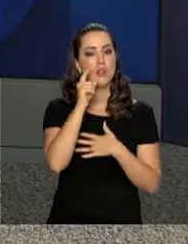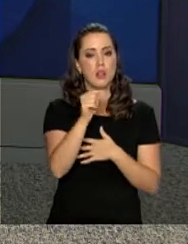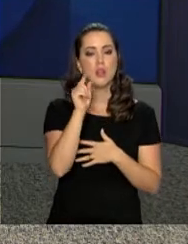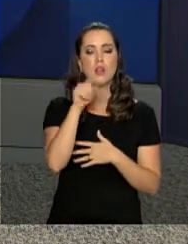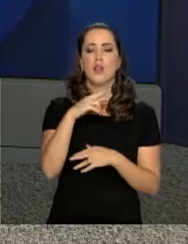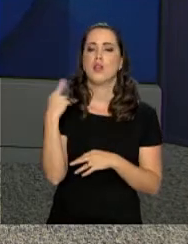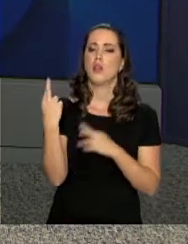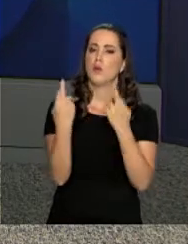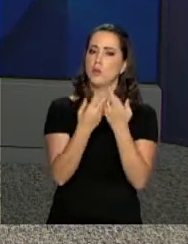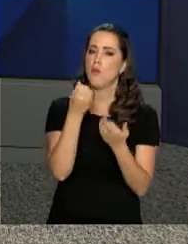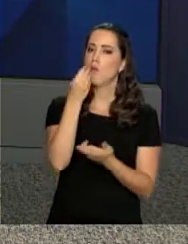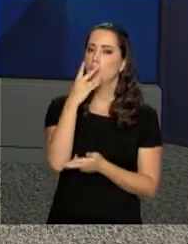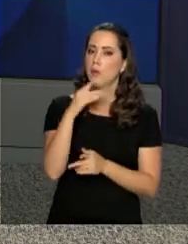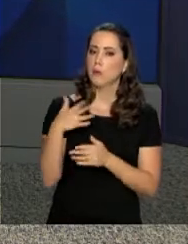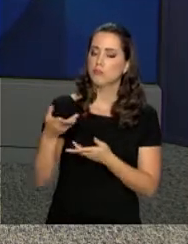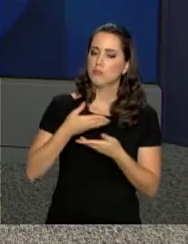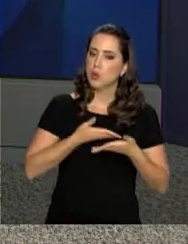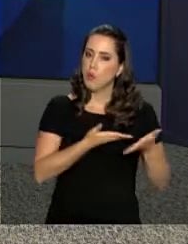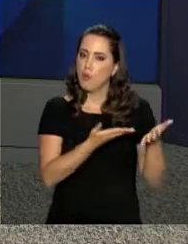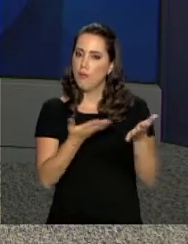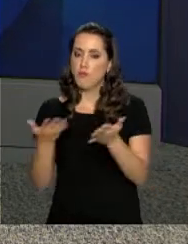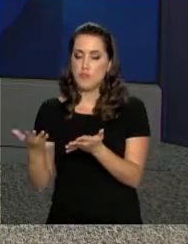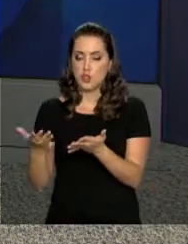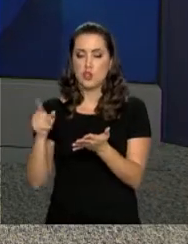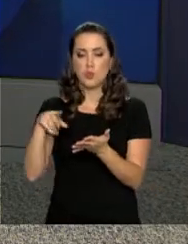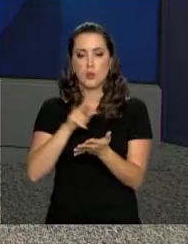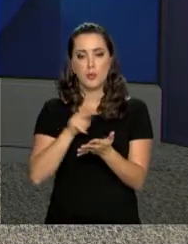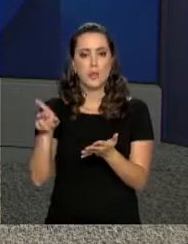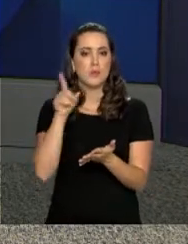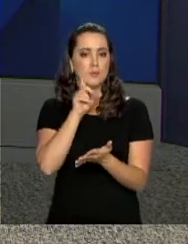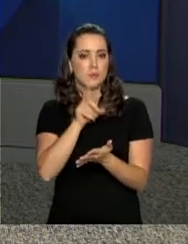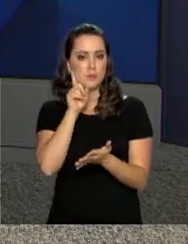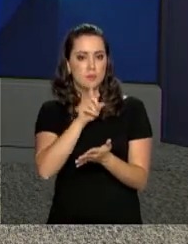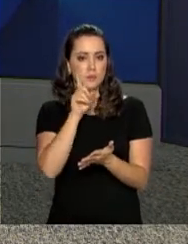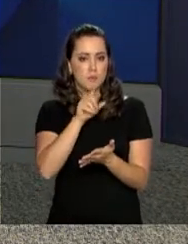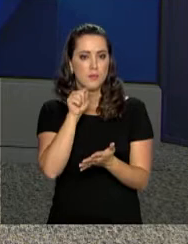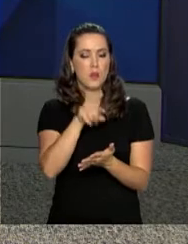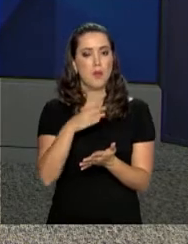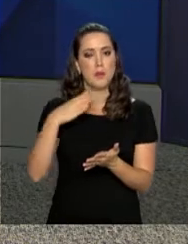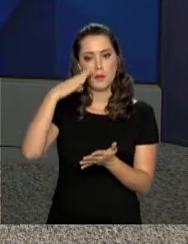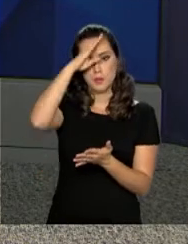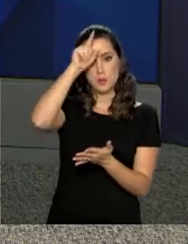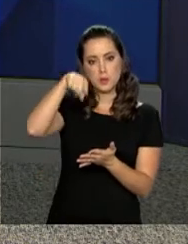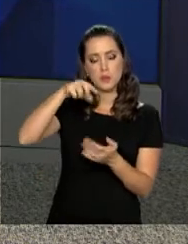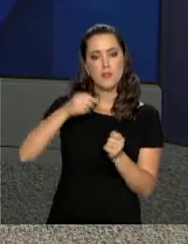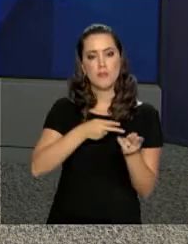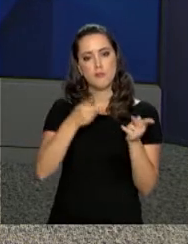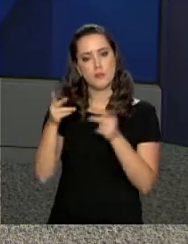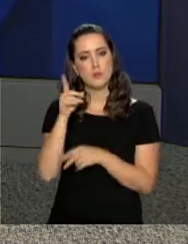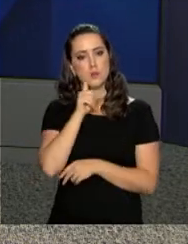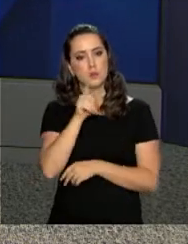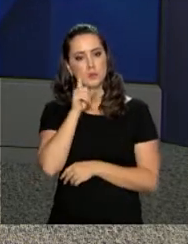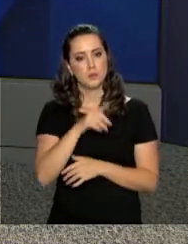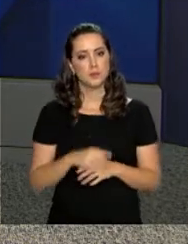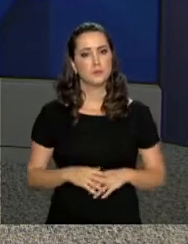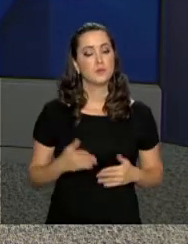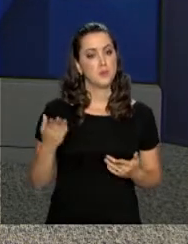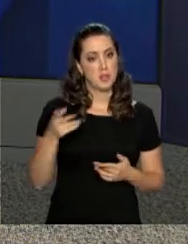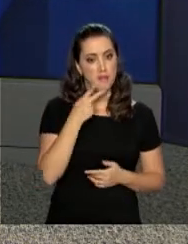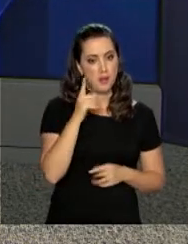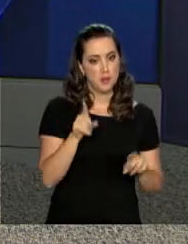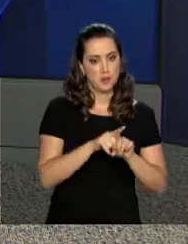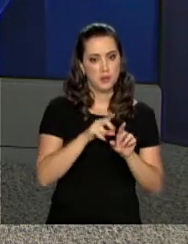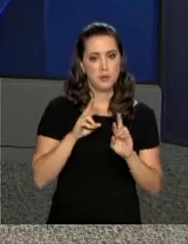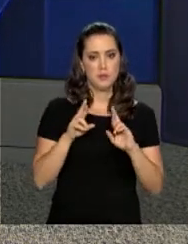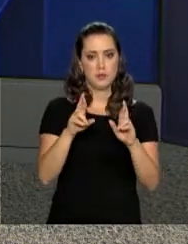produtiva e estendeu o convite do presidente norte-americano, Donald Trump, para que Bolsonaro faça uma visita aos Estados Unidos. Bolton